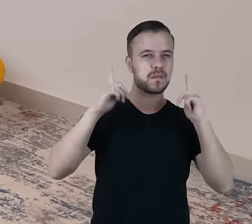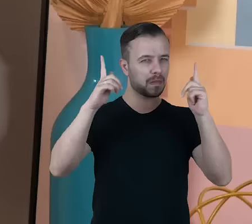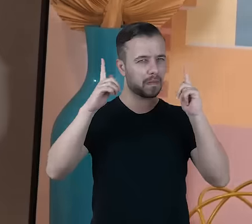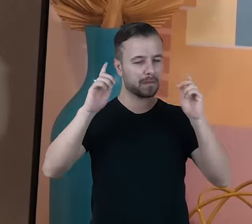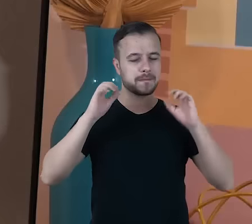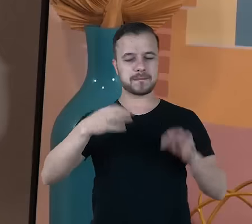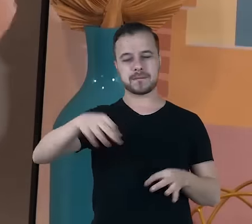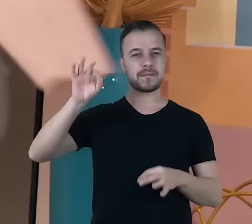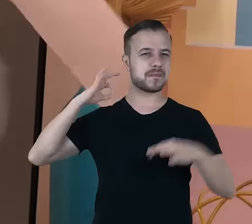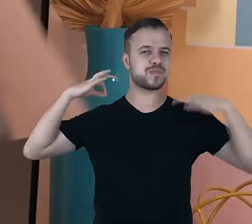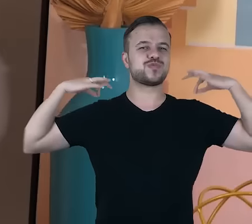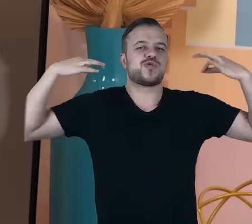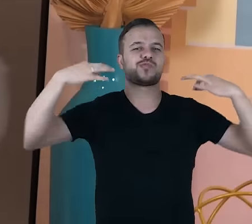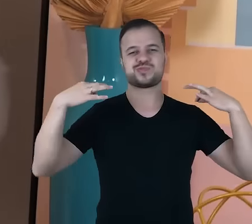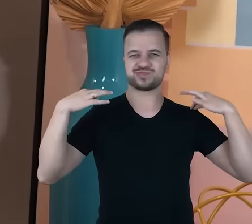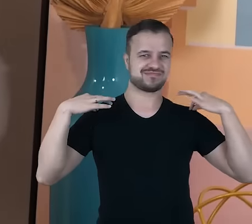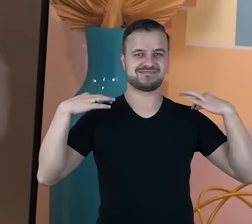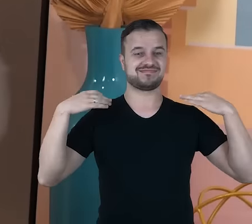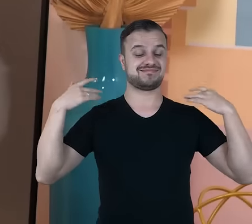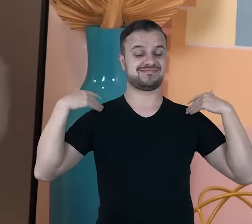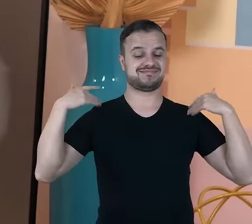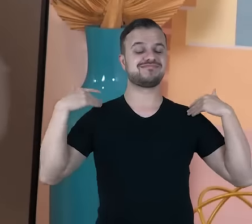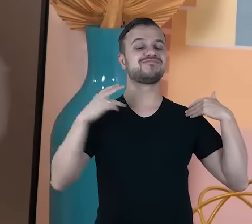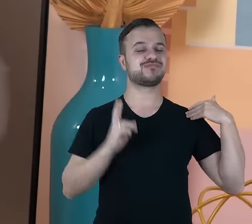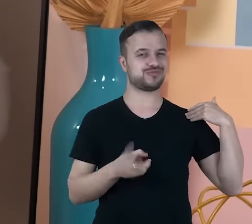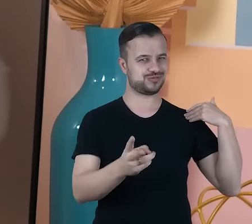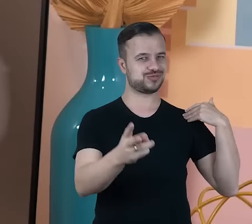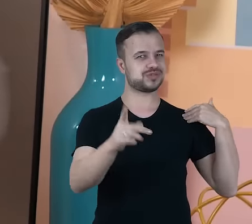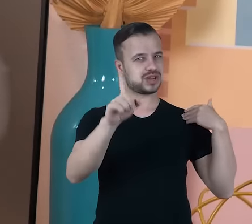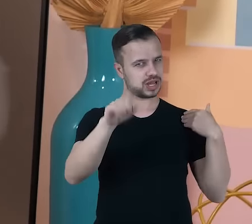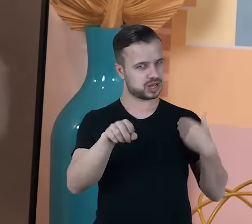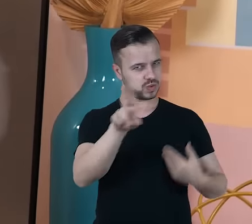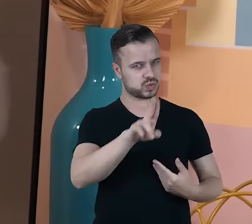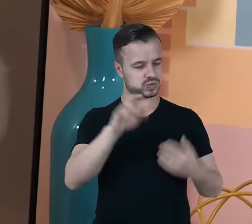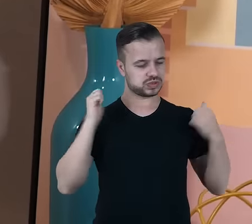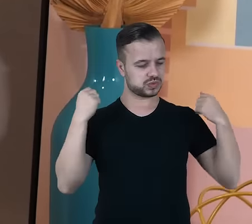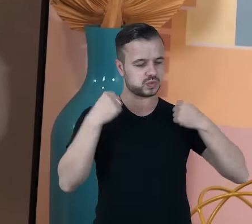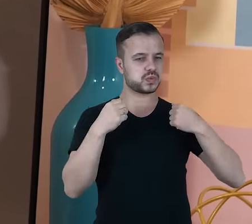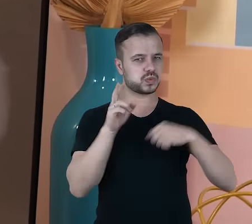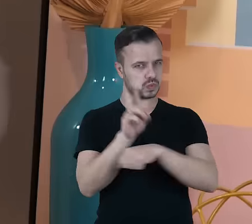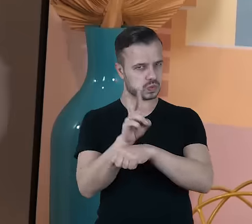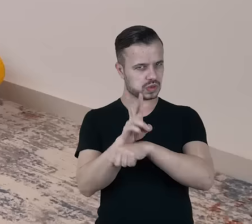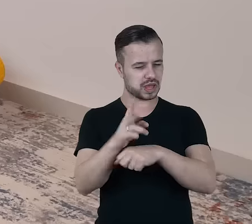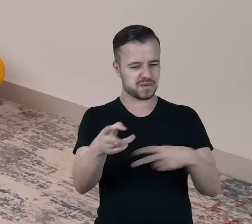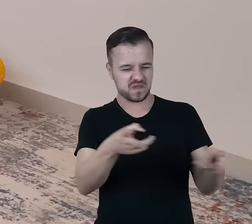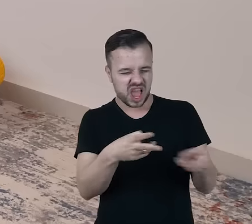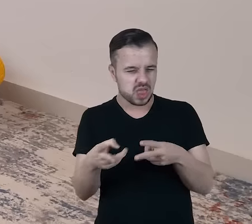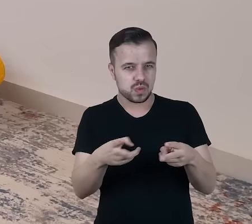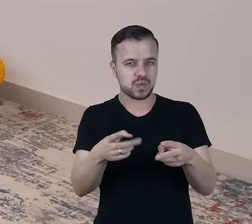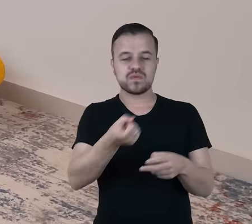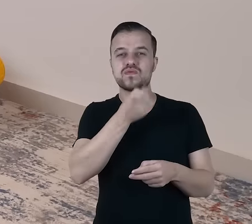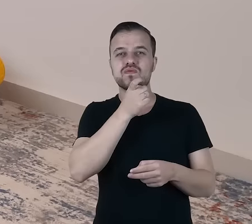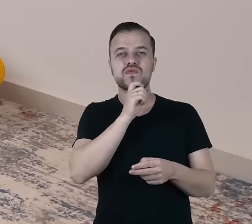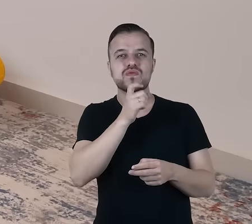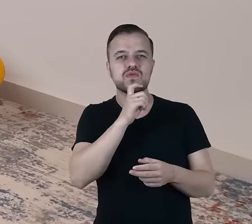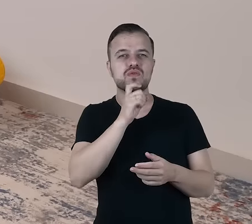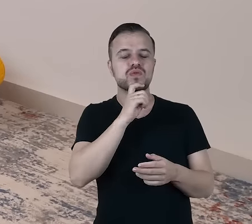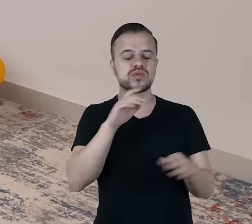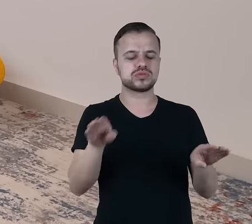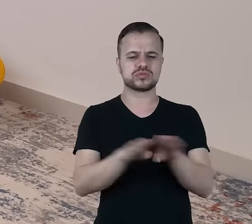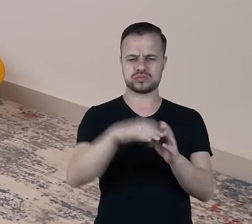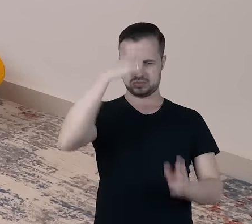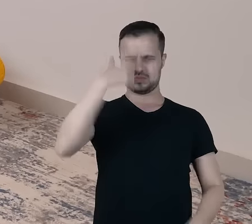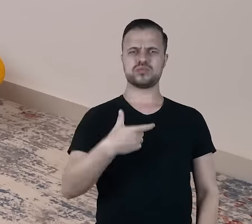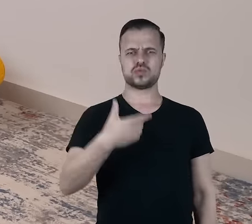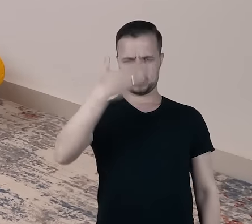moderninho, coloque ele por cima dos seus ombros. Ele vai continuar a fazer o papel de proteger suas costas do vento e do frio e te